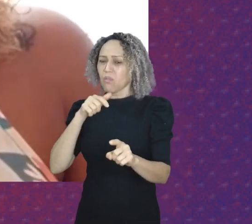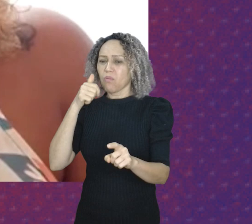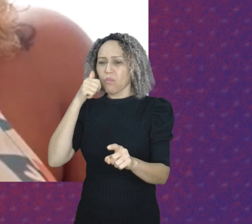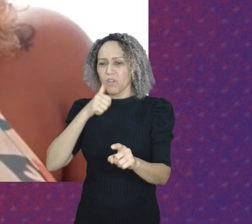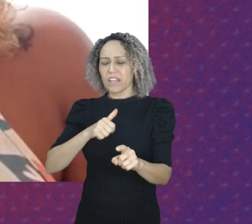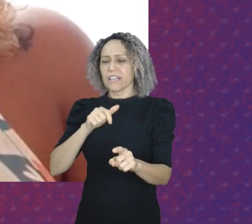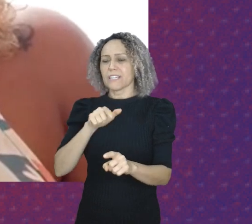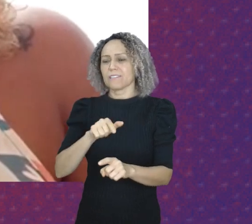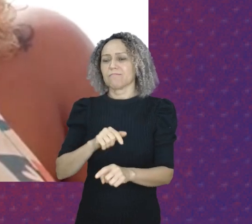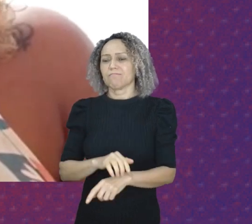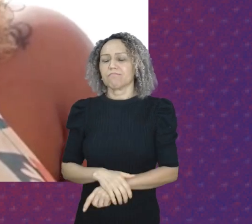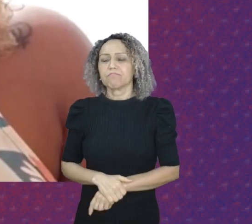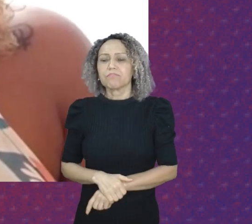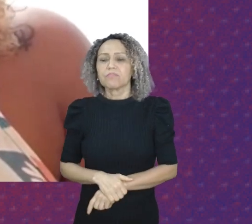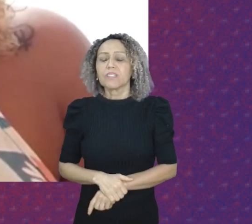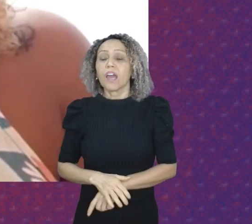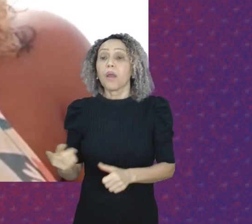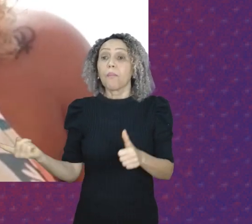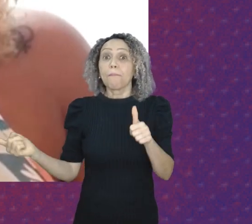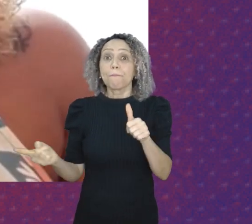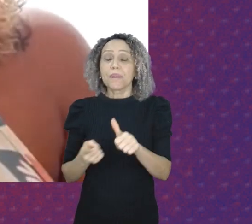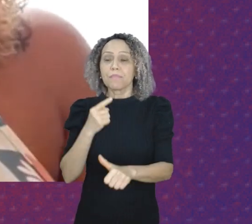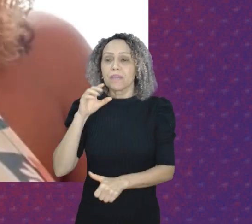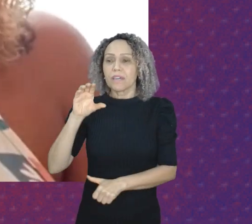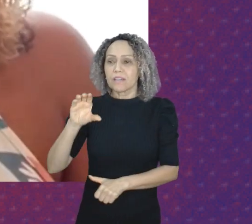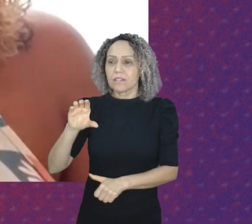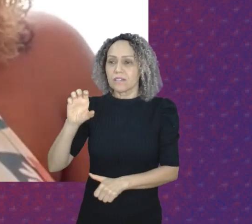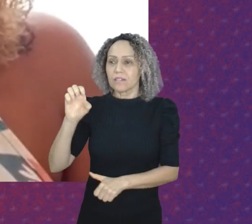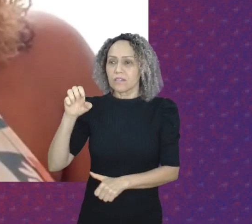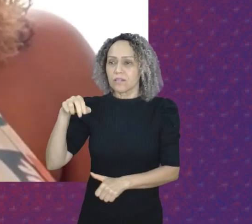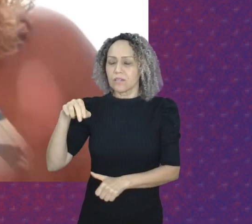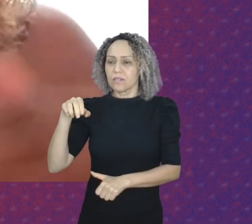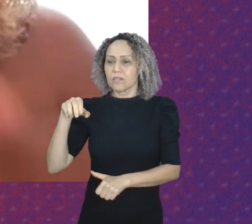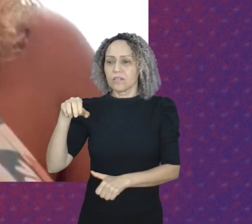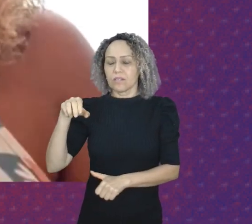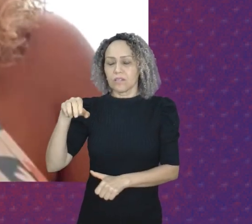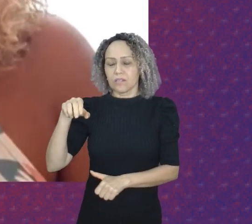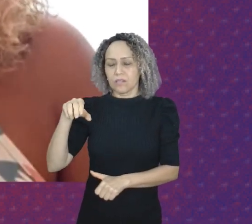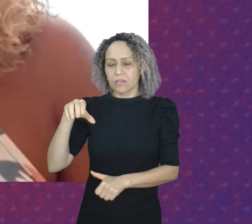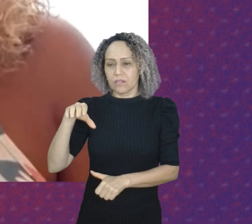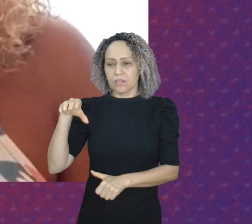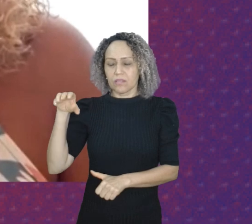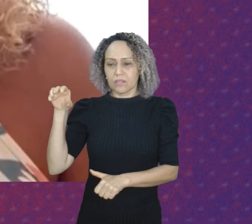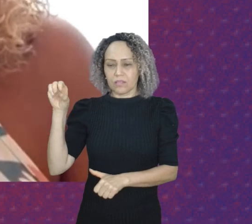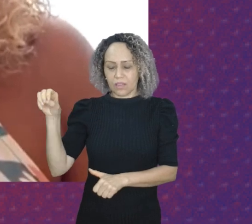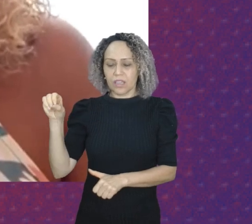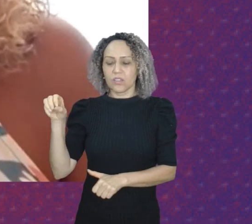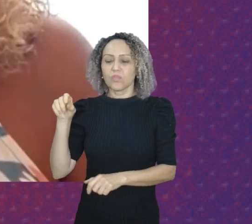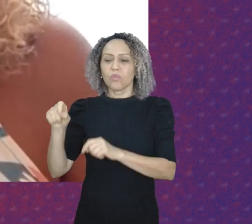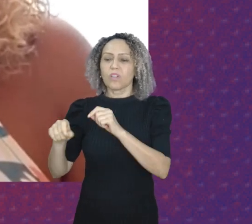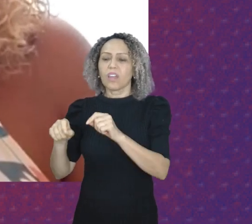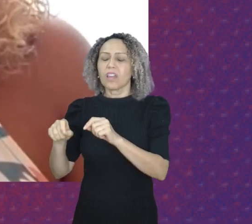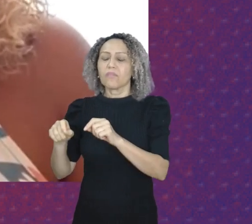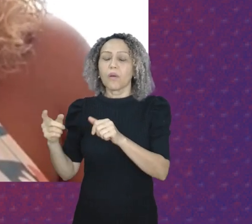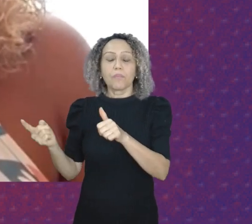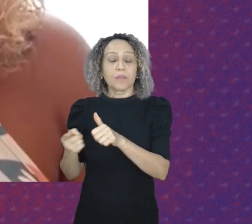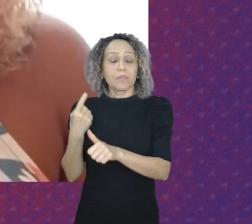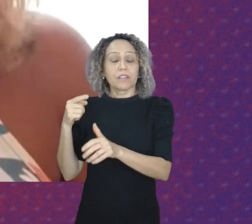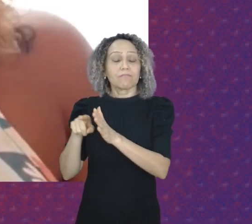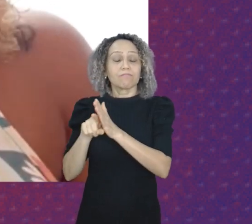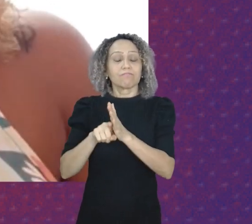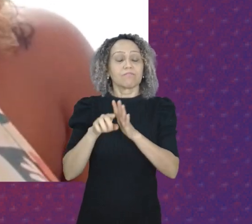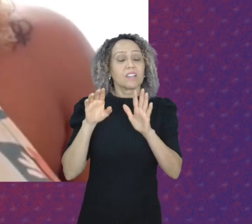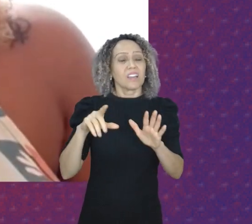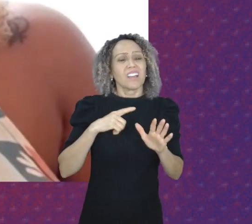que existe no Brasil, né? Um outro que foi feito na Universidade do Rio de